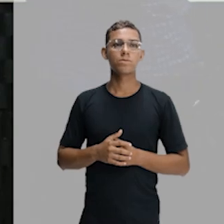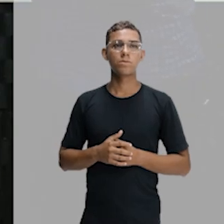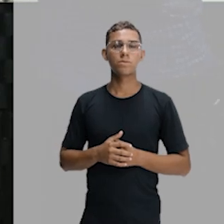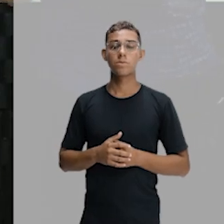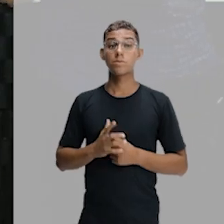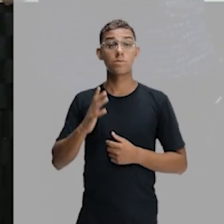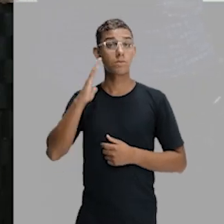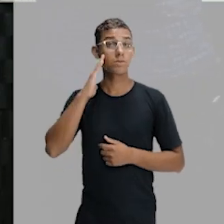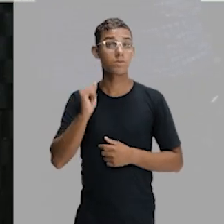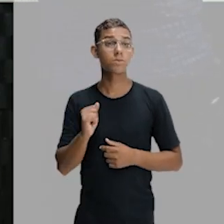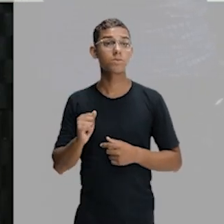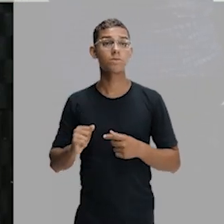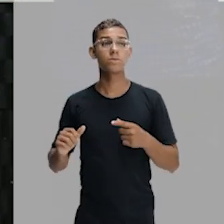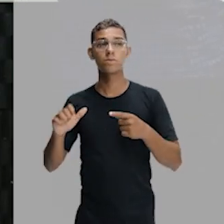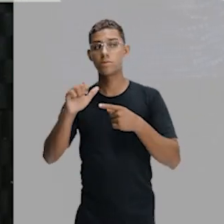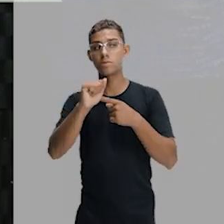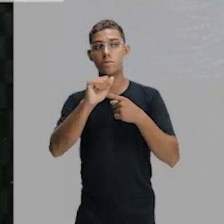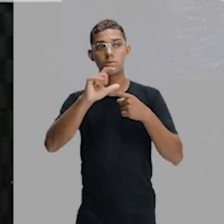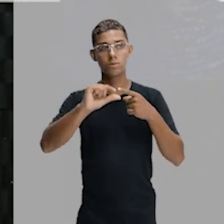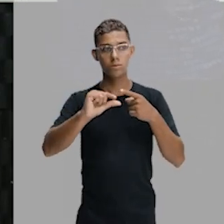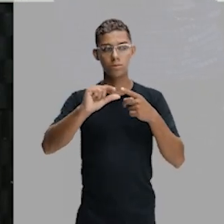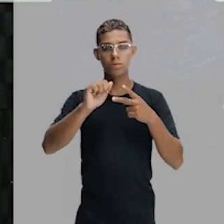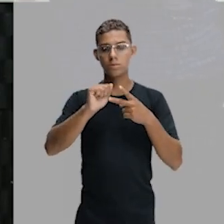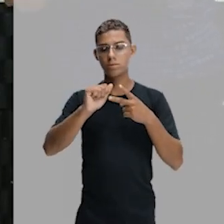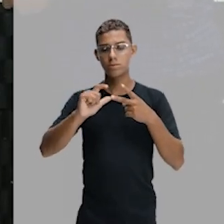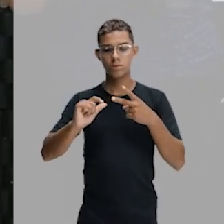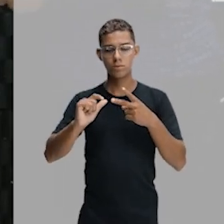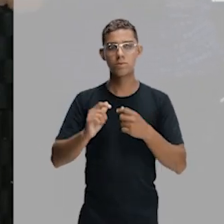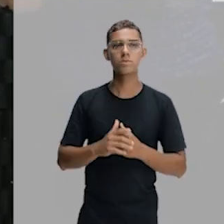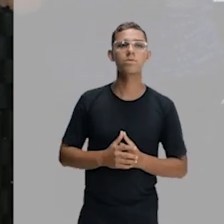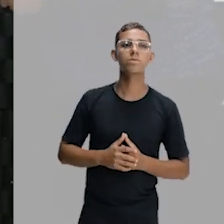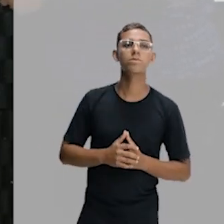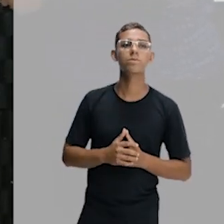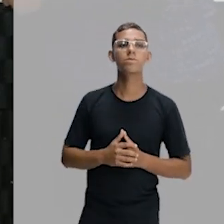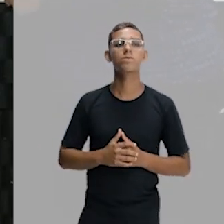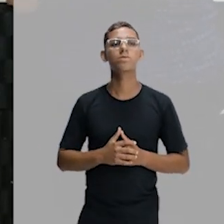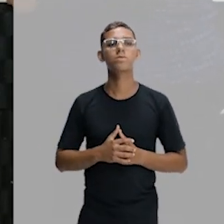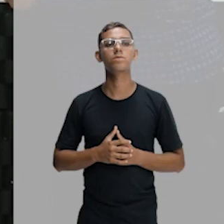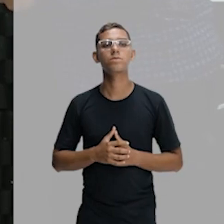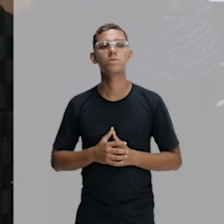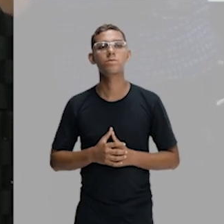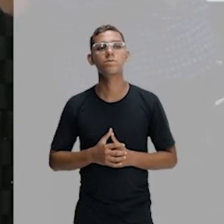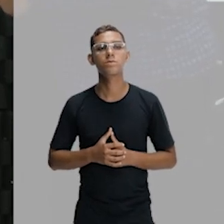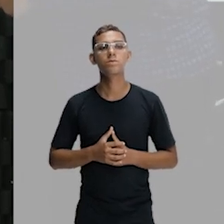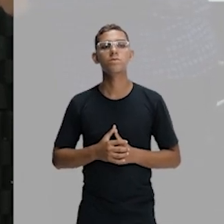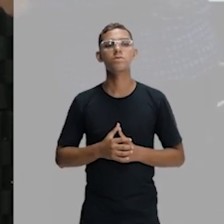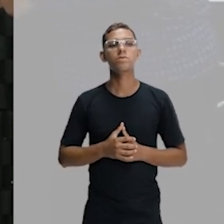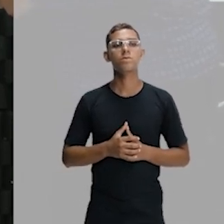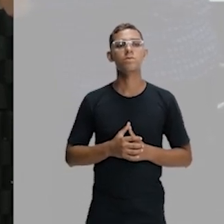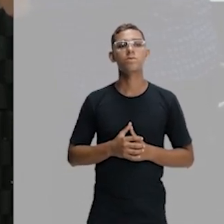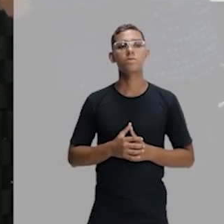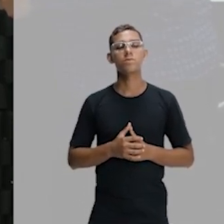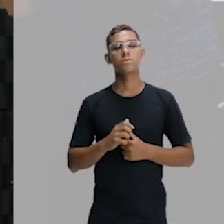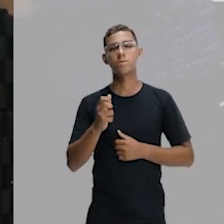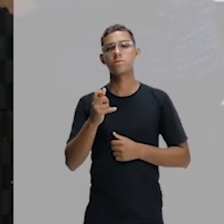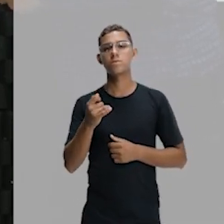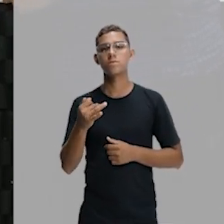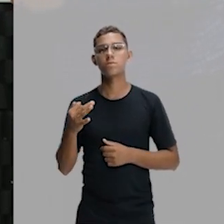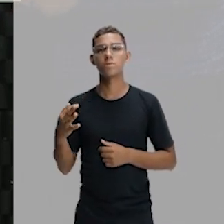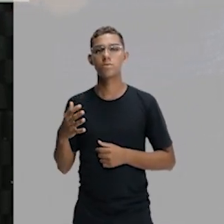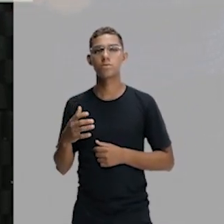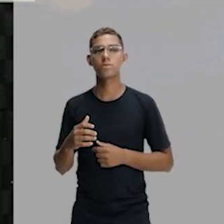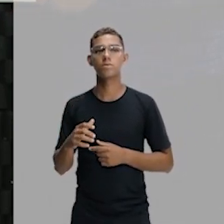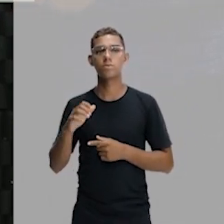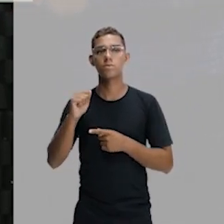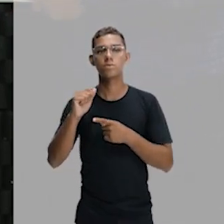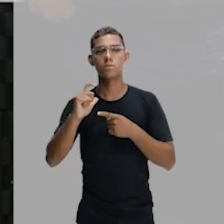seja, ele quer saber aqui, desses 160 descendentes, quantos indivíduos